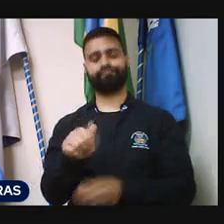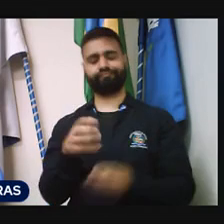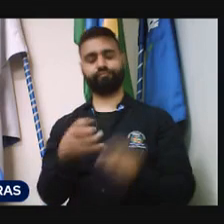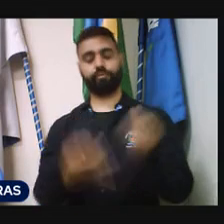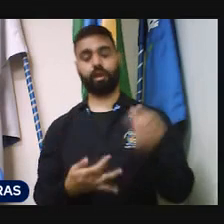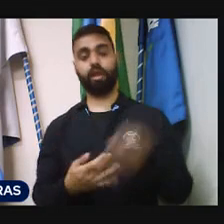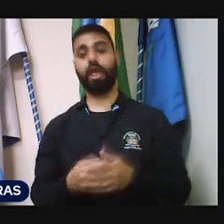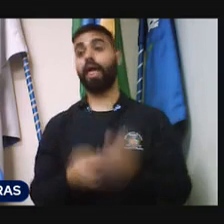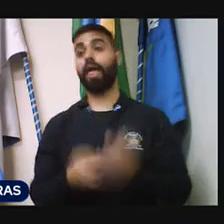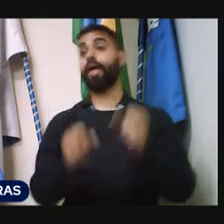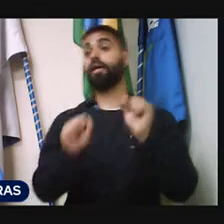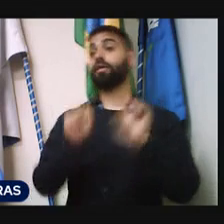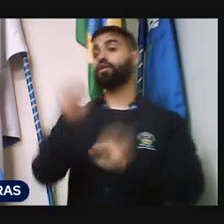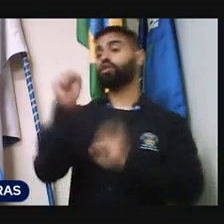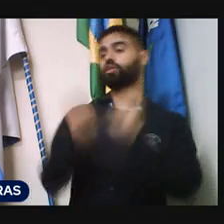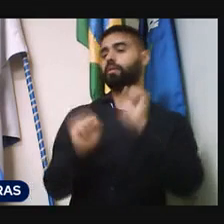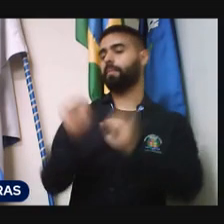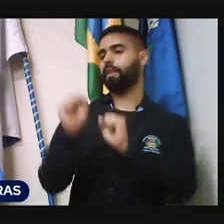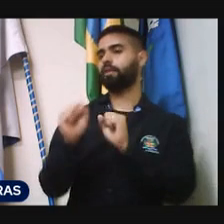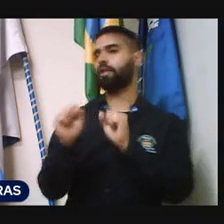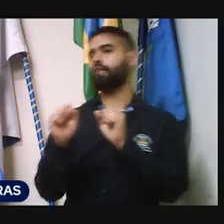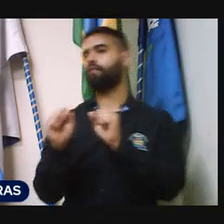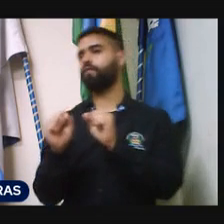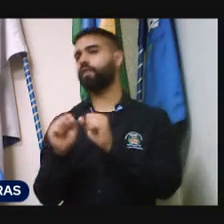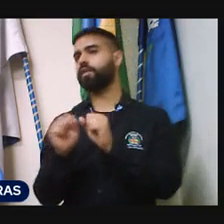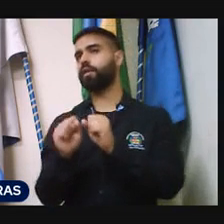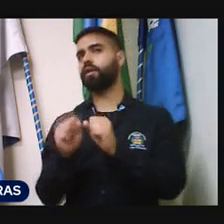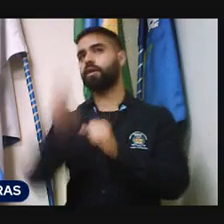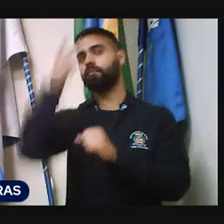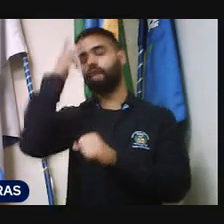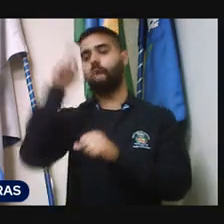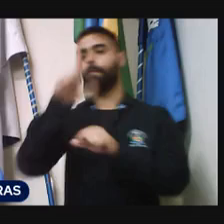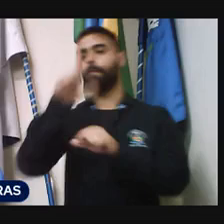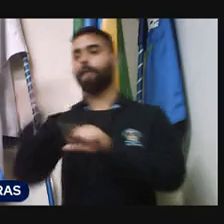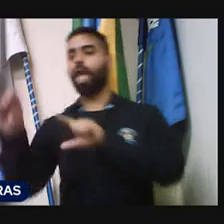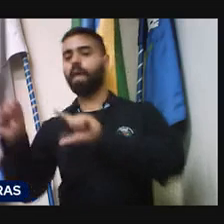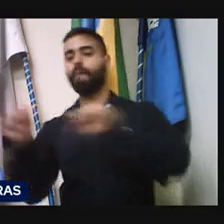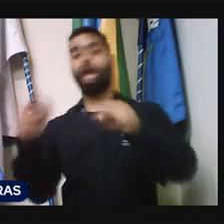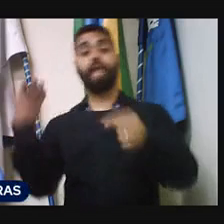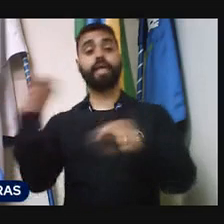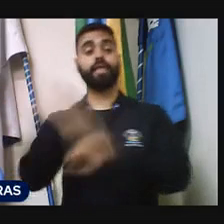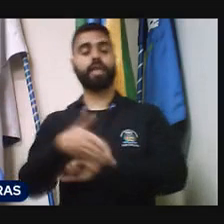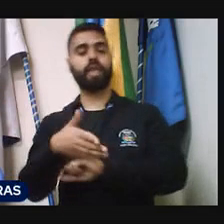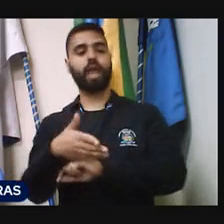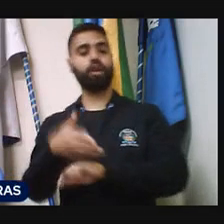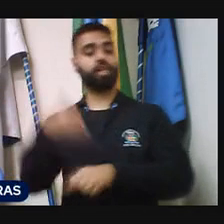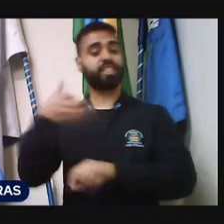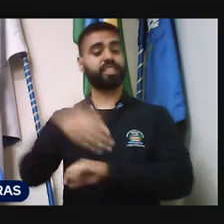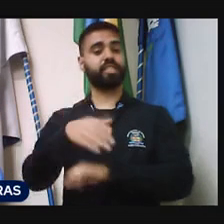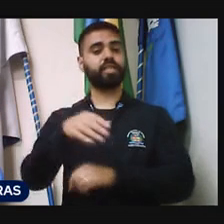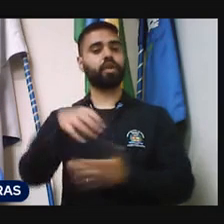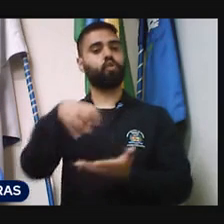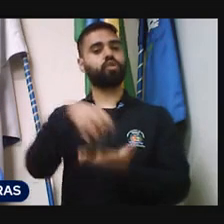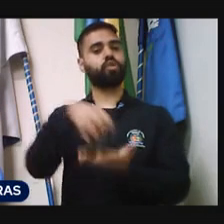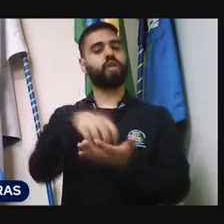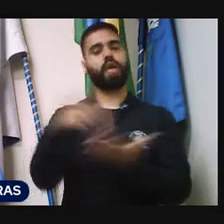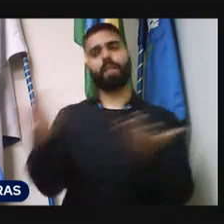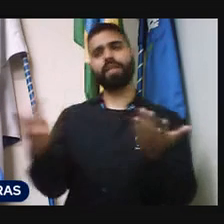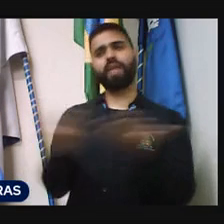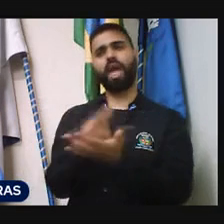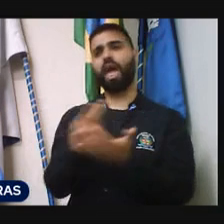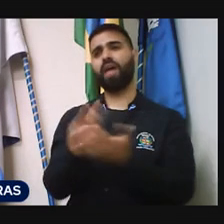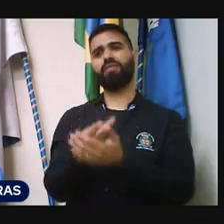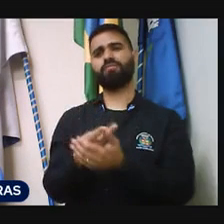essas empresas vem conduzindo suas operações de máquina desembarque ao chegar no centro do distrito de a regular